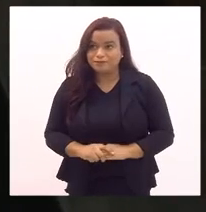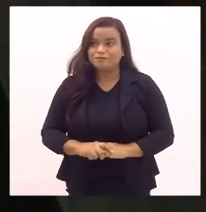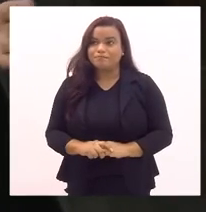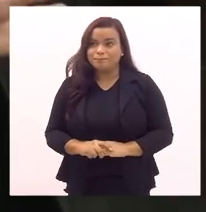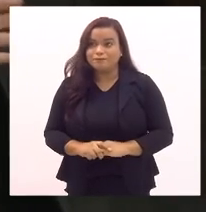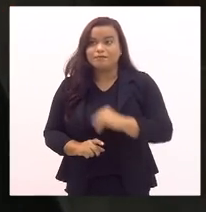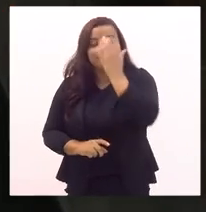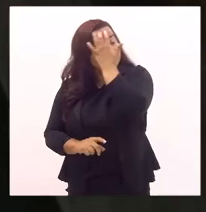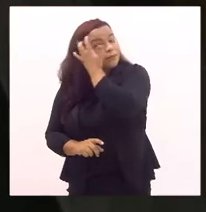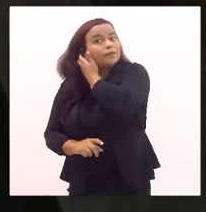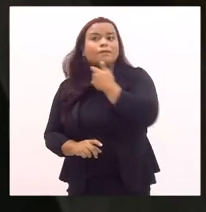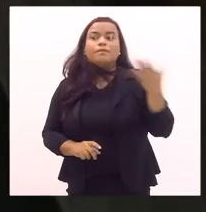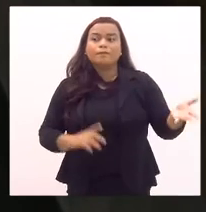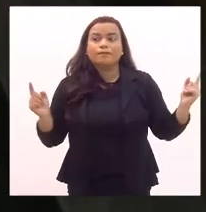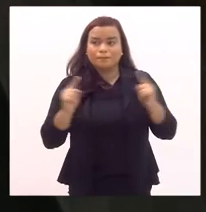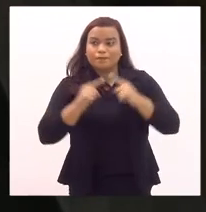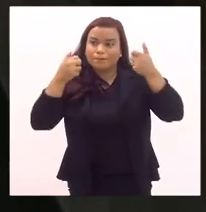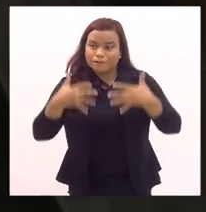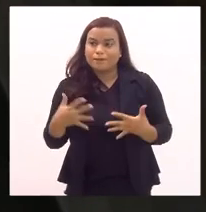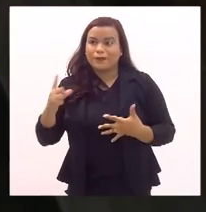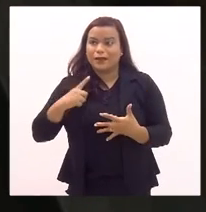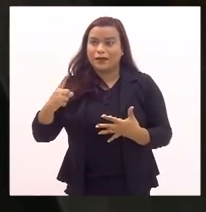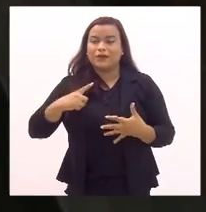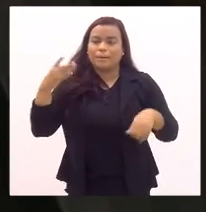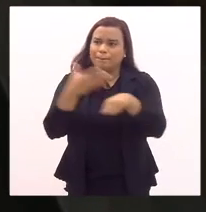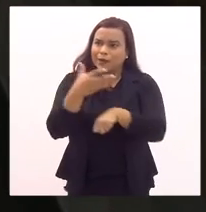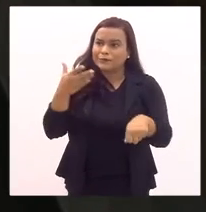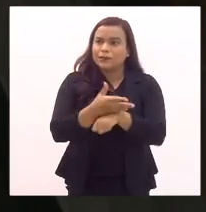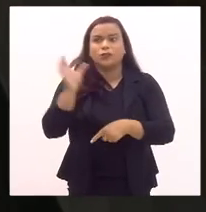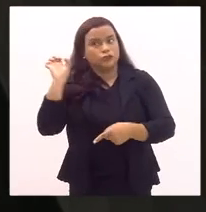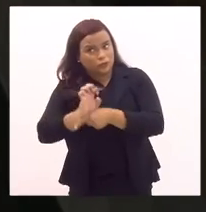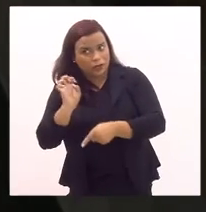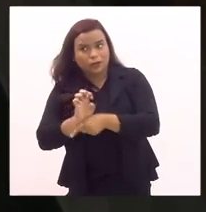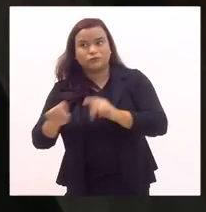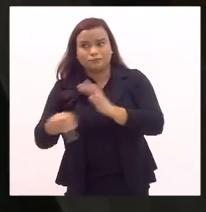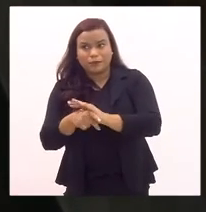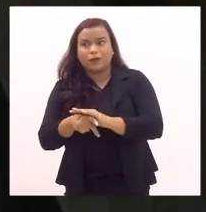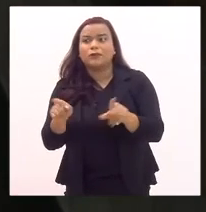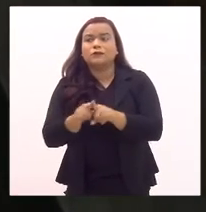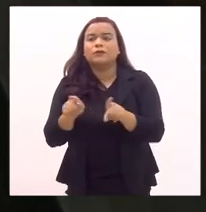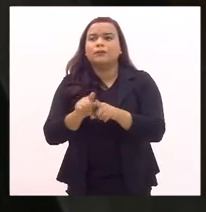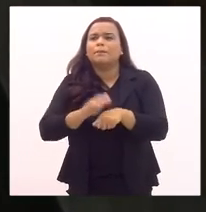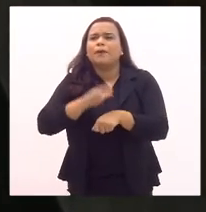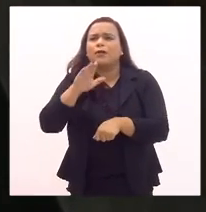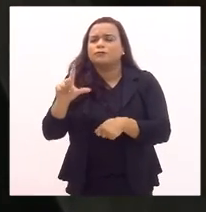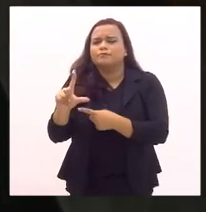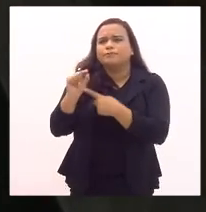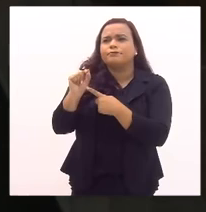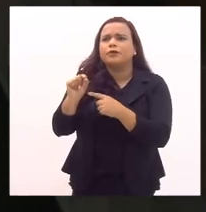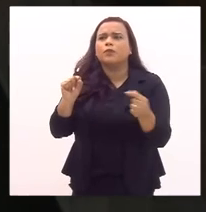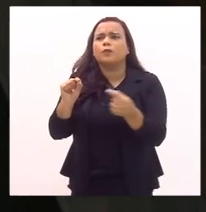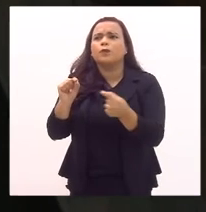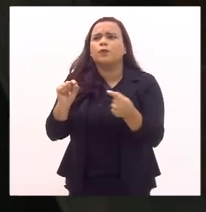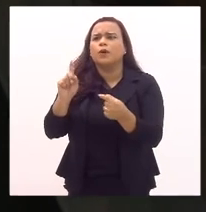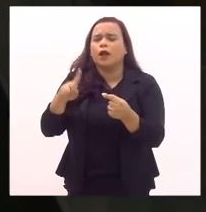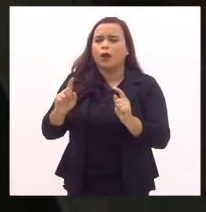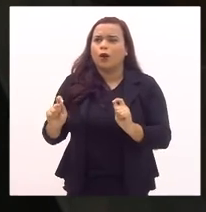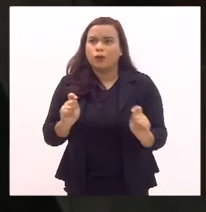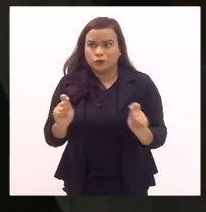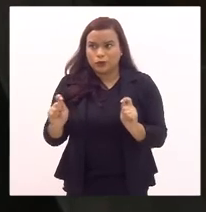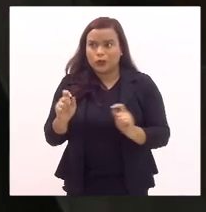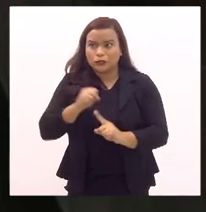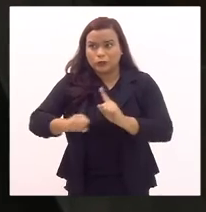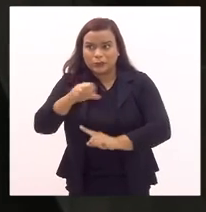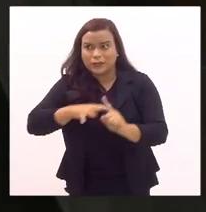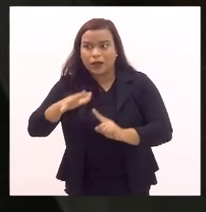e nesse sentido se justifica a participação do Estado de preferência o controle